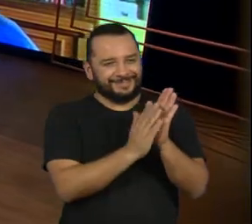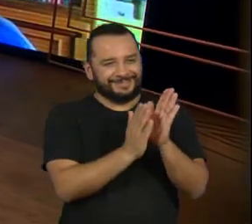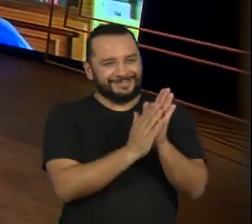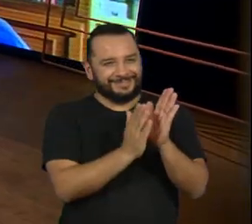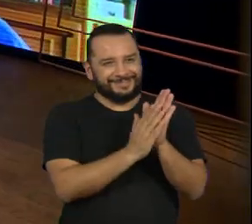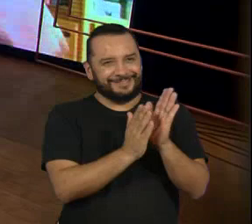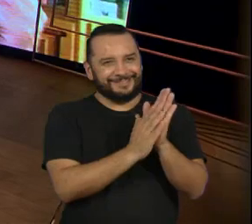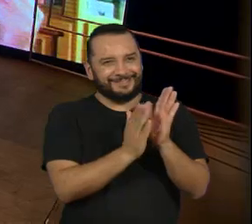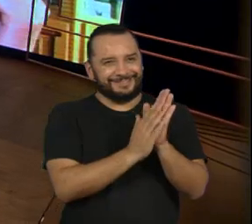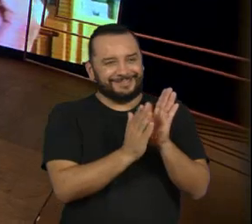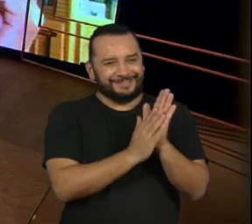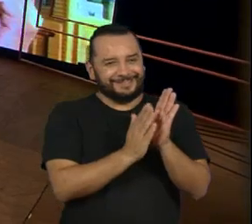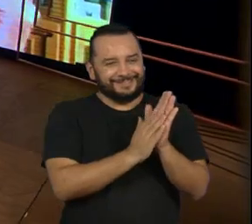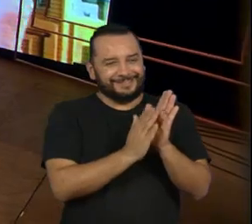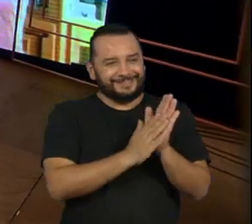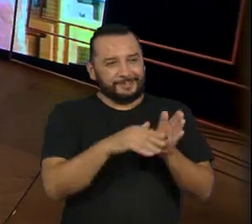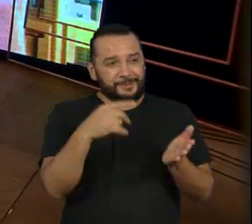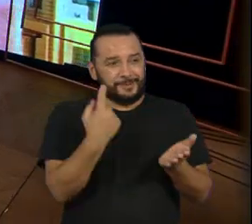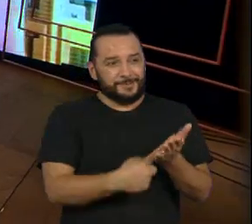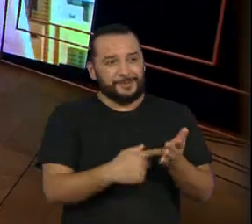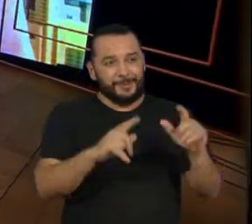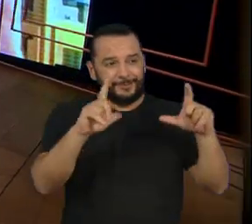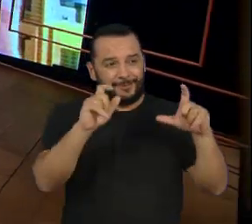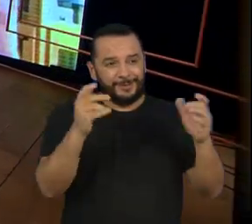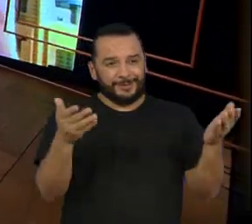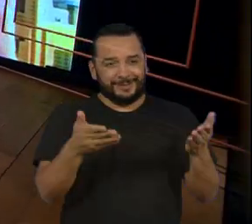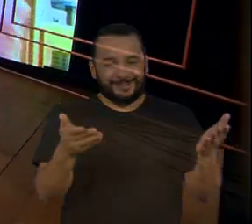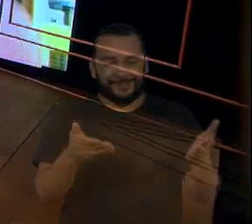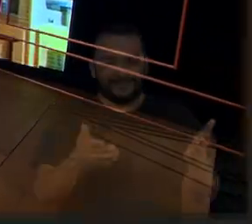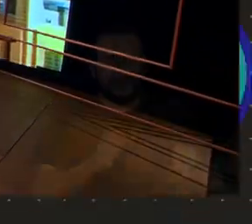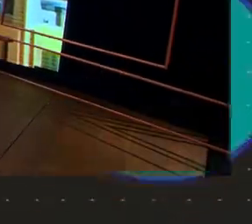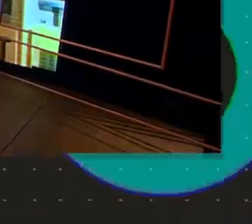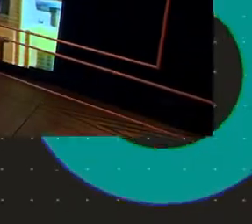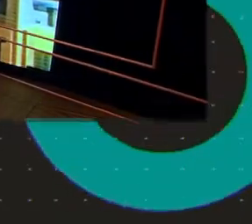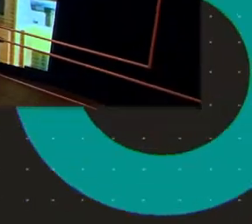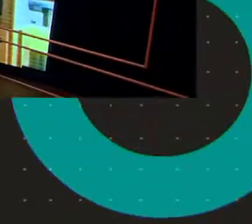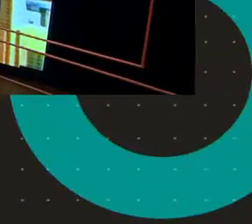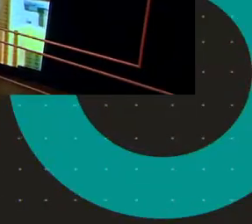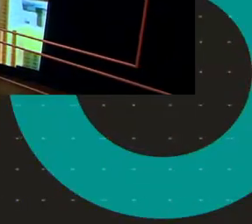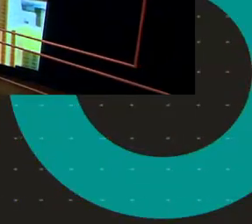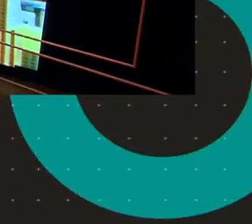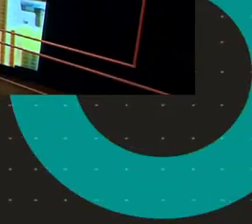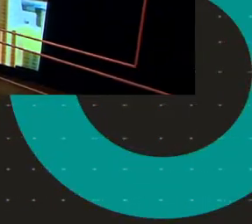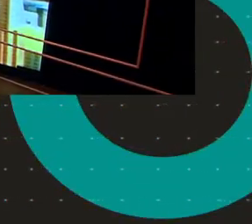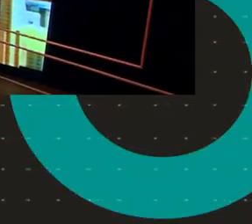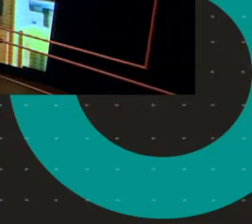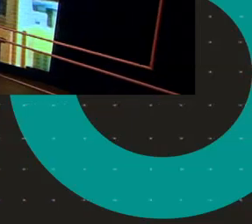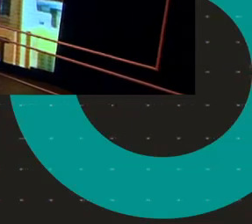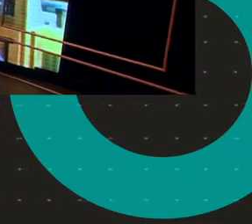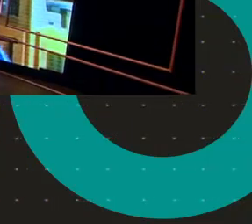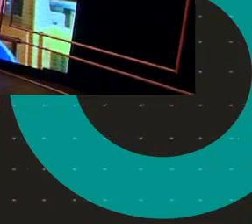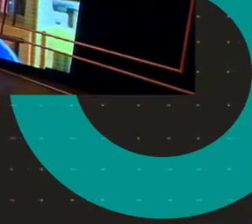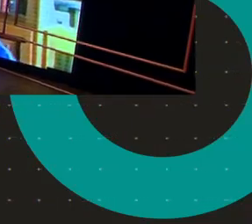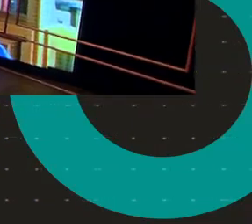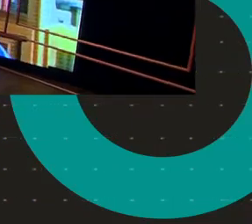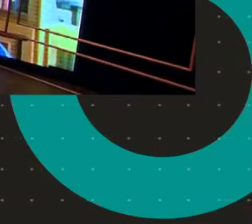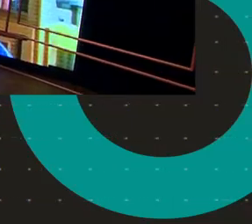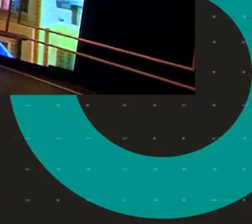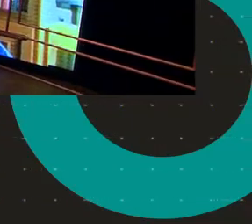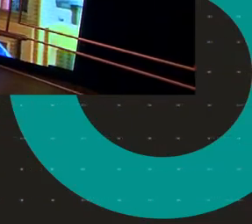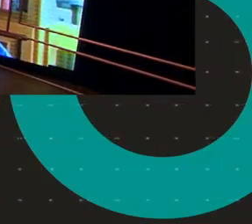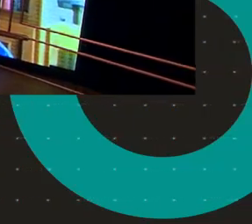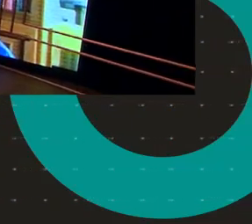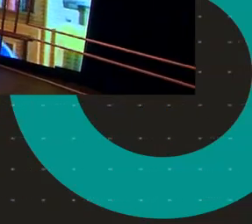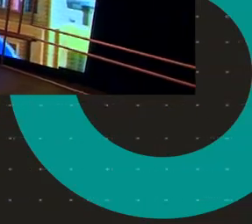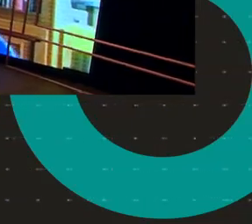E... vamos tirar uma foto. Arrasou, homem. Querido. A gente costuma tirar uma fotografia agora aqui